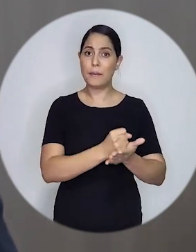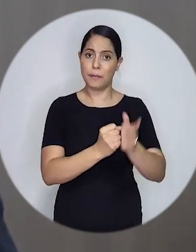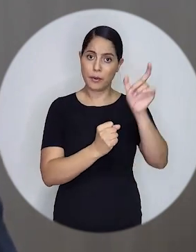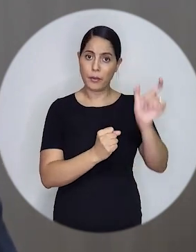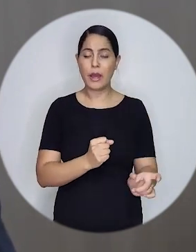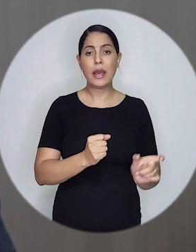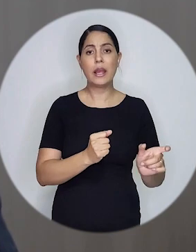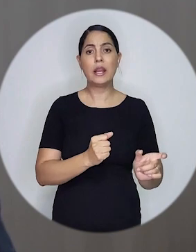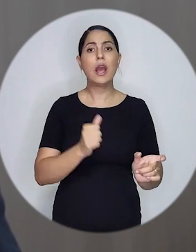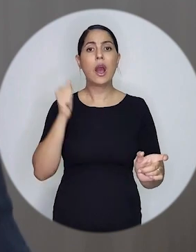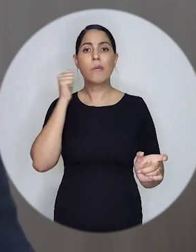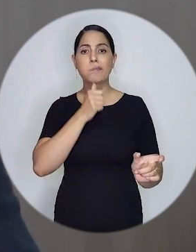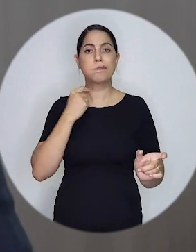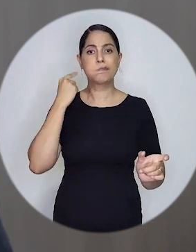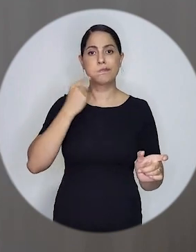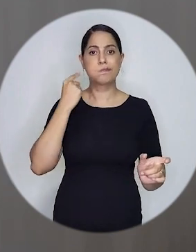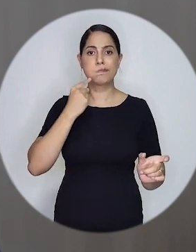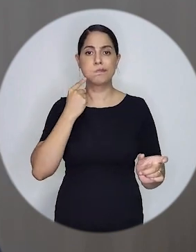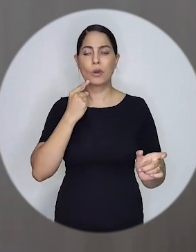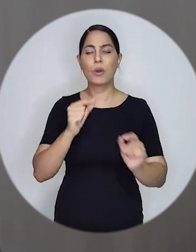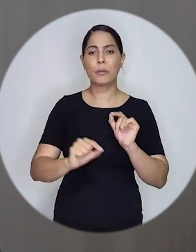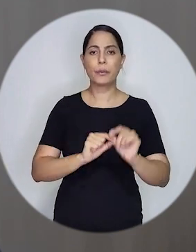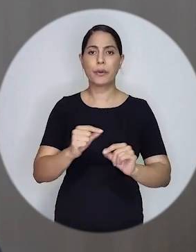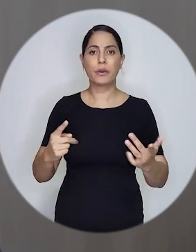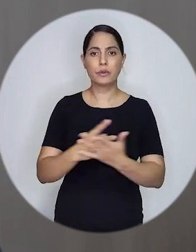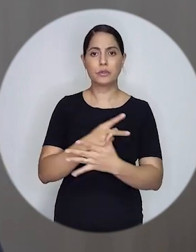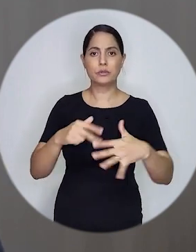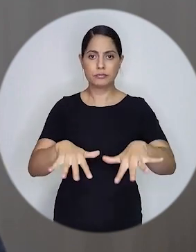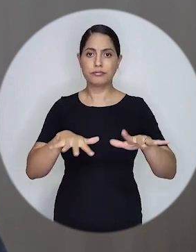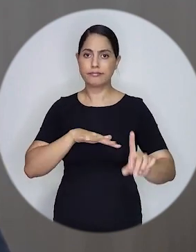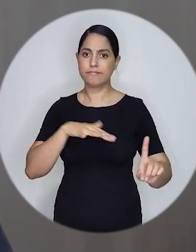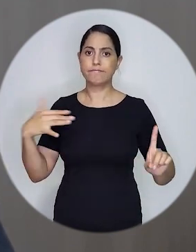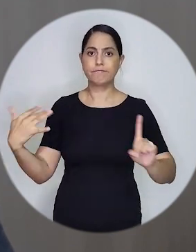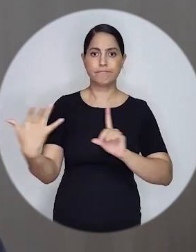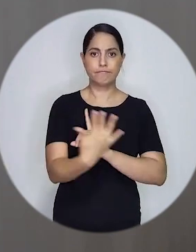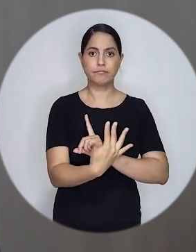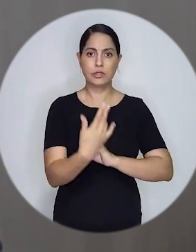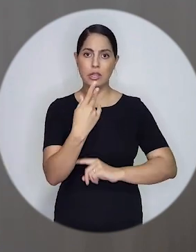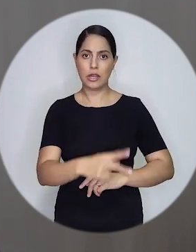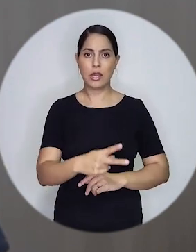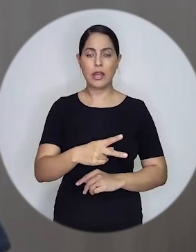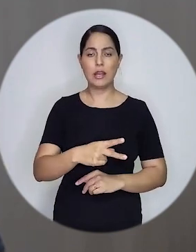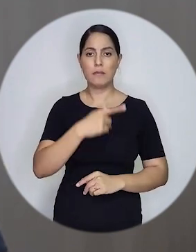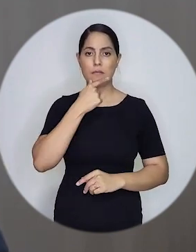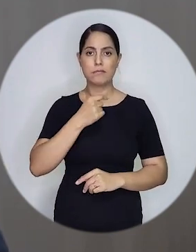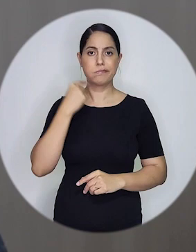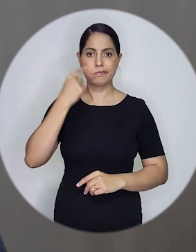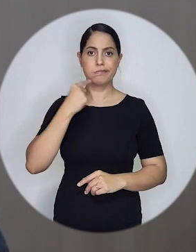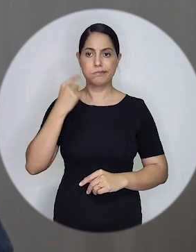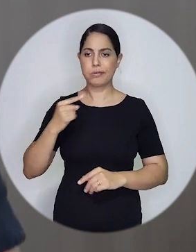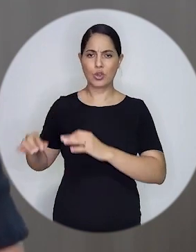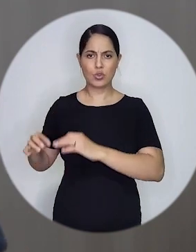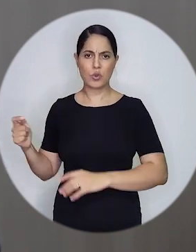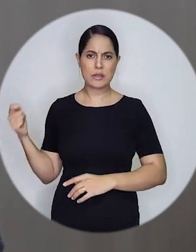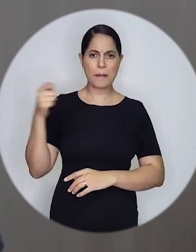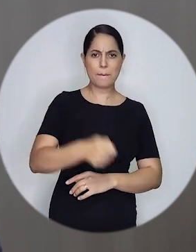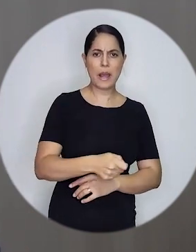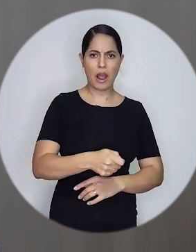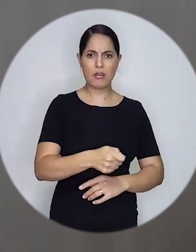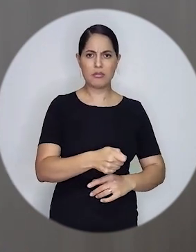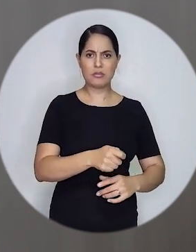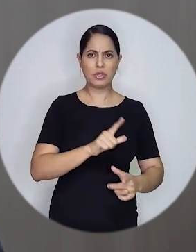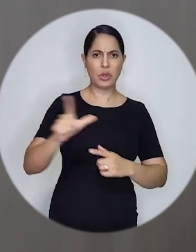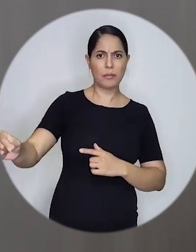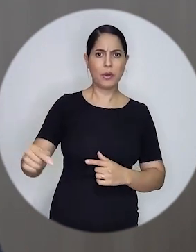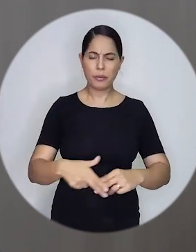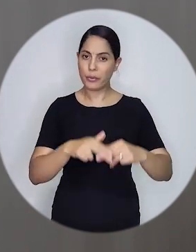do advogado de Campo Grande expulso da sala de audiências por um magistrado. Na ocasião, o advogado foi retirado à força pelo